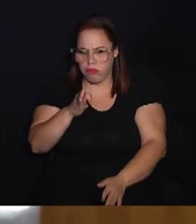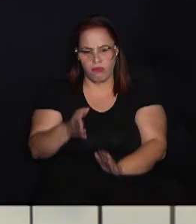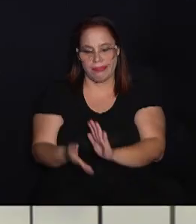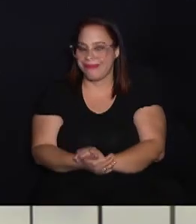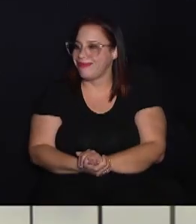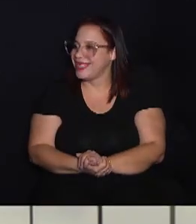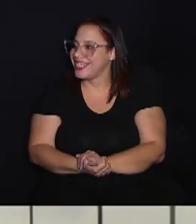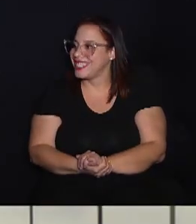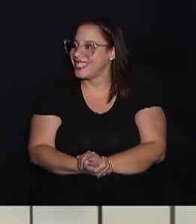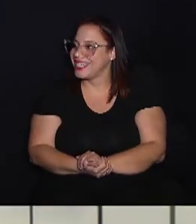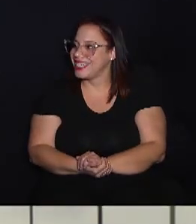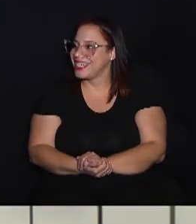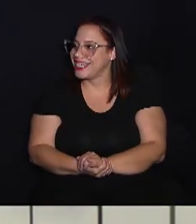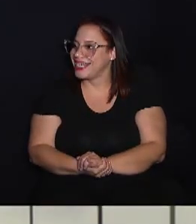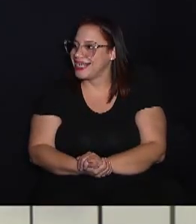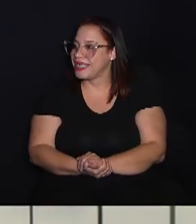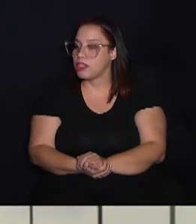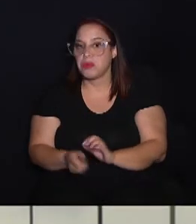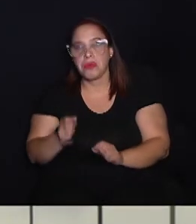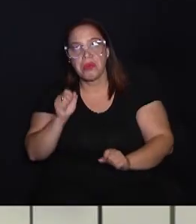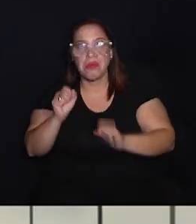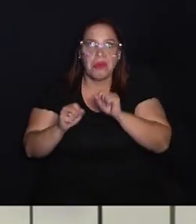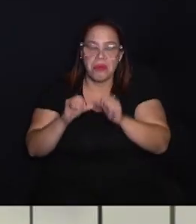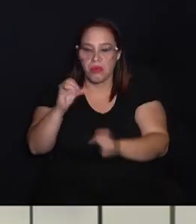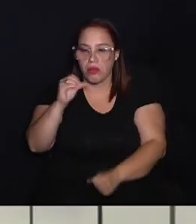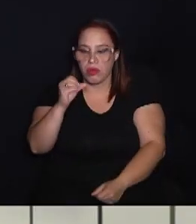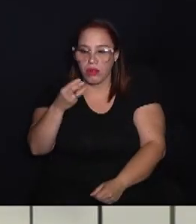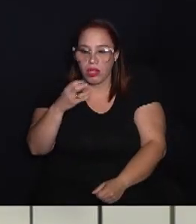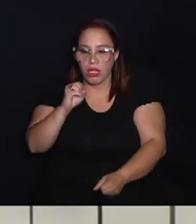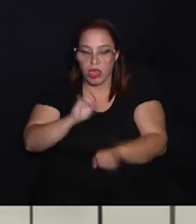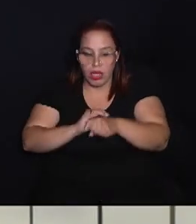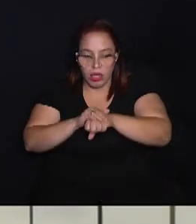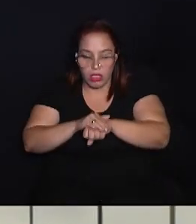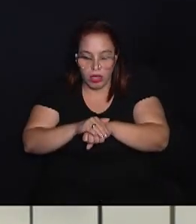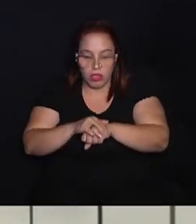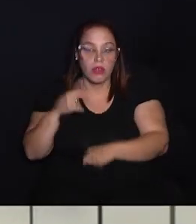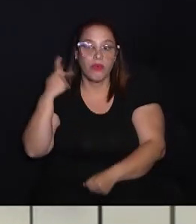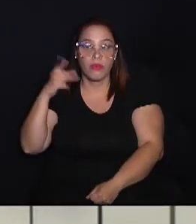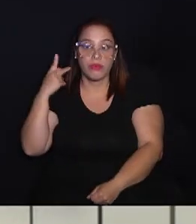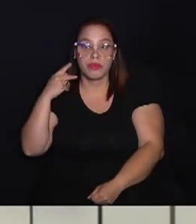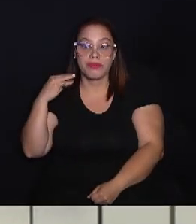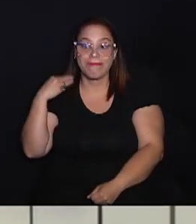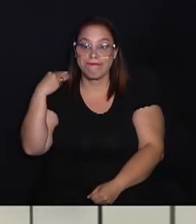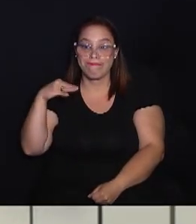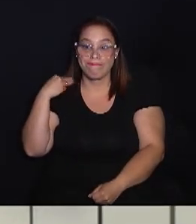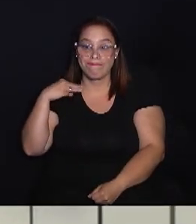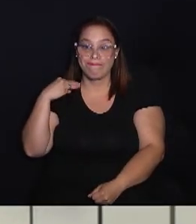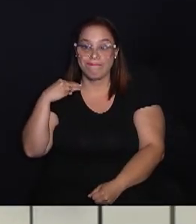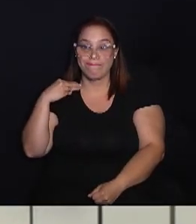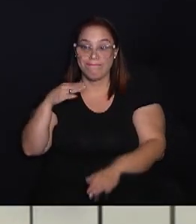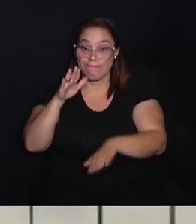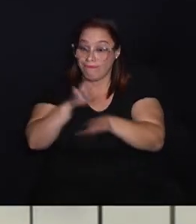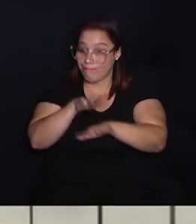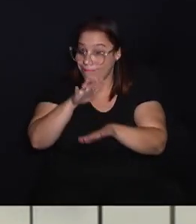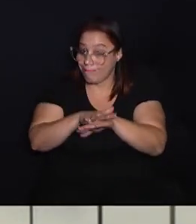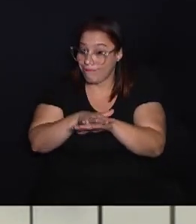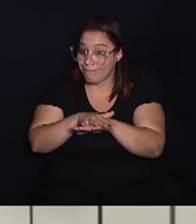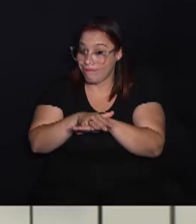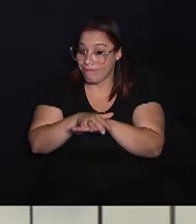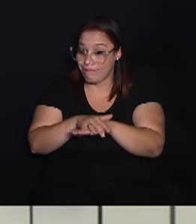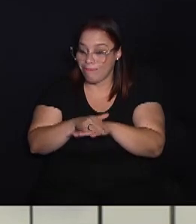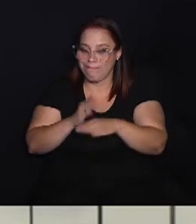falou da importância das sessões serem adaptadas e permitirem que todas as pessoas possam votar com tranquilidade. Nós